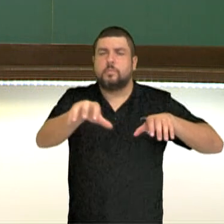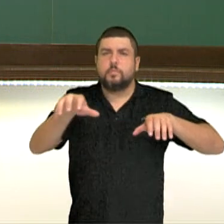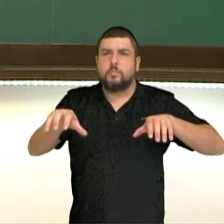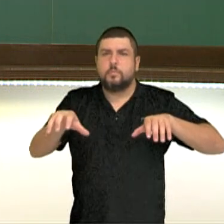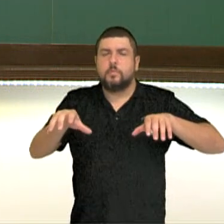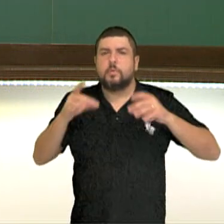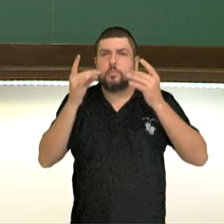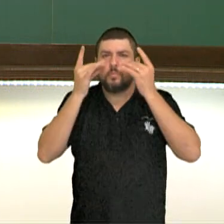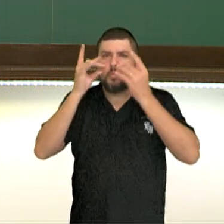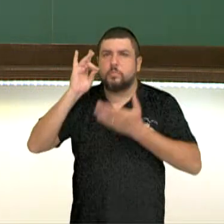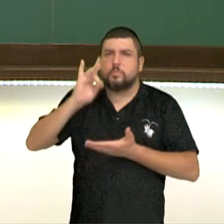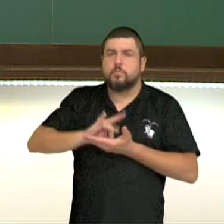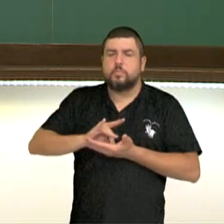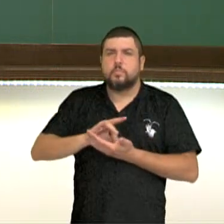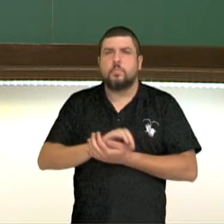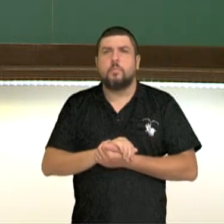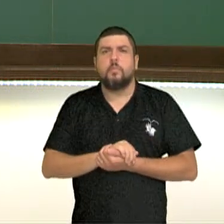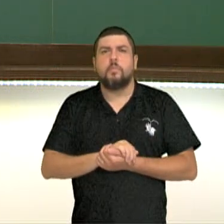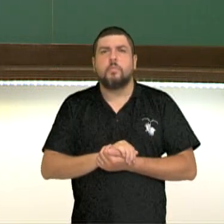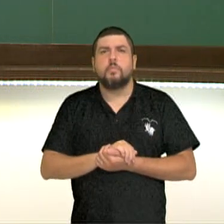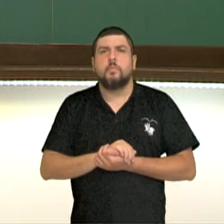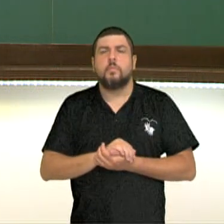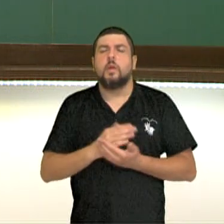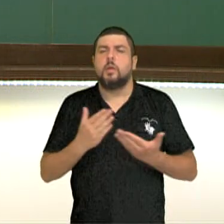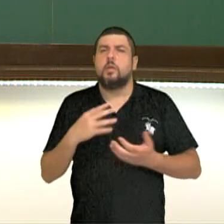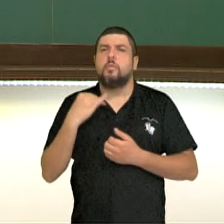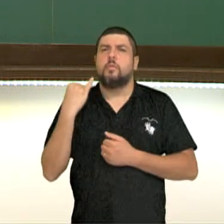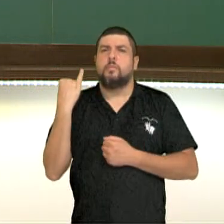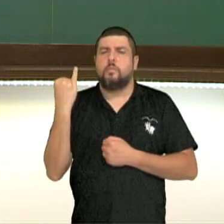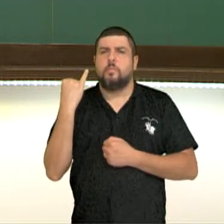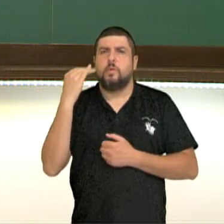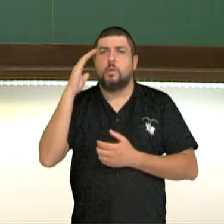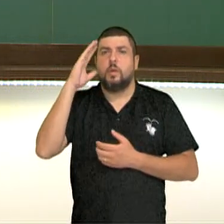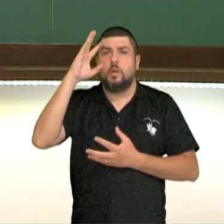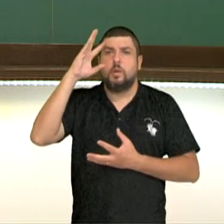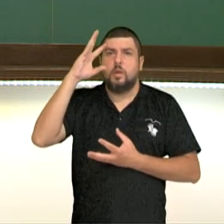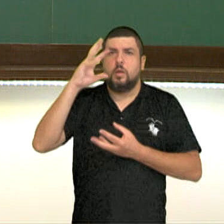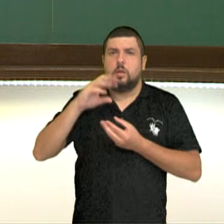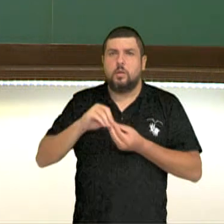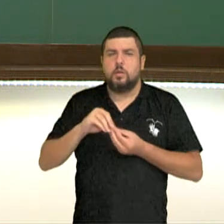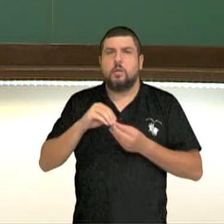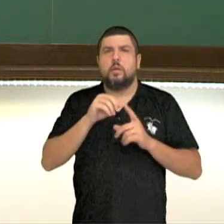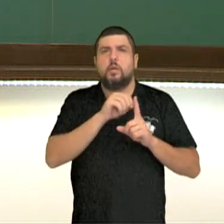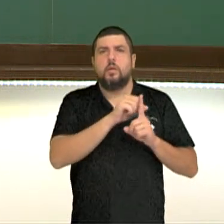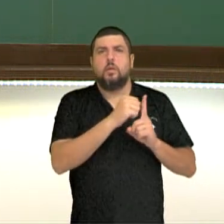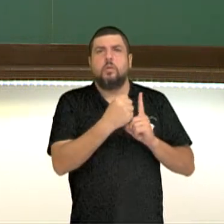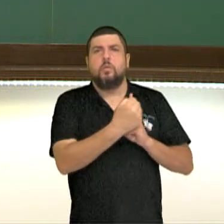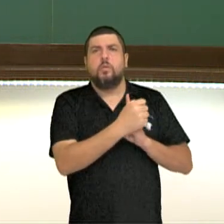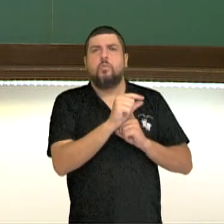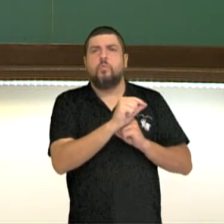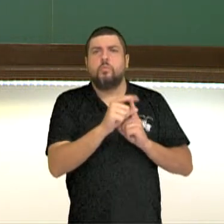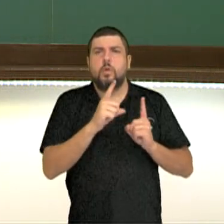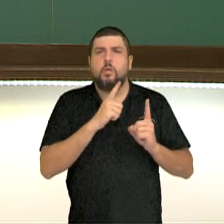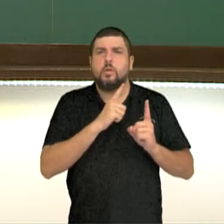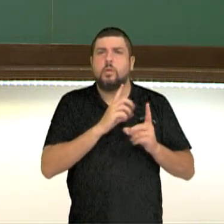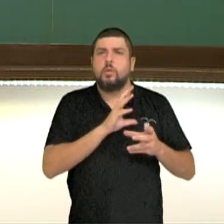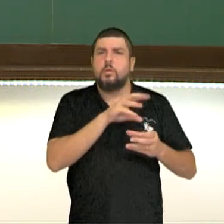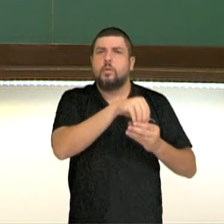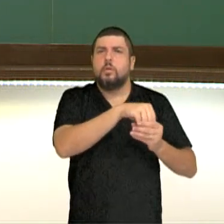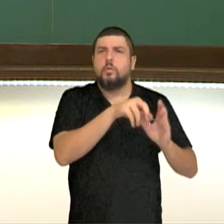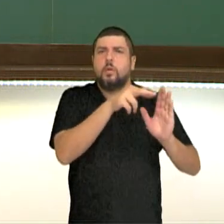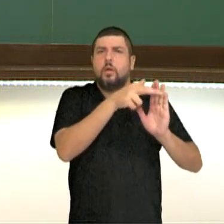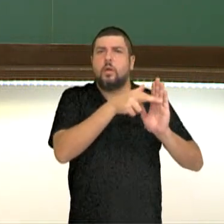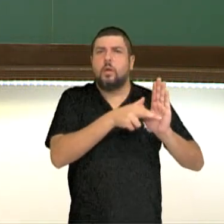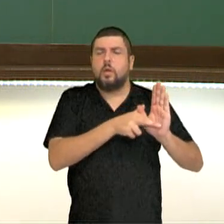realidade. Então, isso aqui é muito importante, né? Entender que os fenômenos sociais são regidos por leis, que independem da nossa vontade.